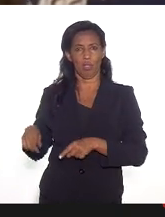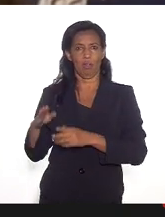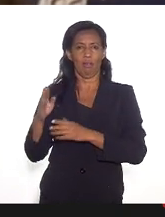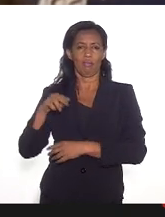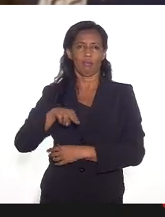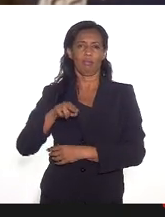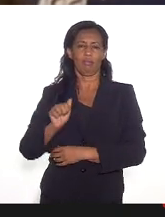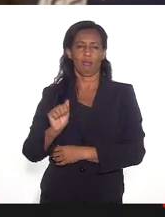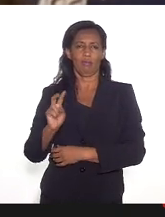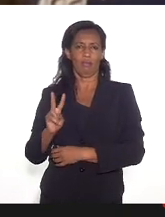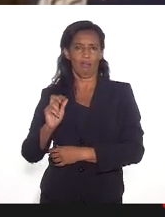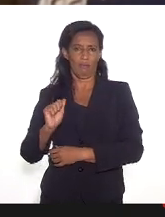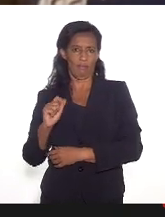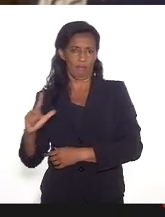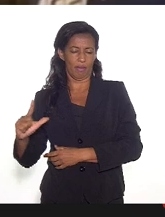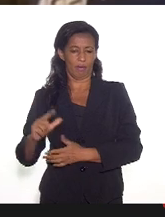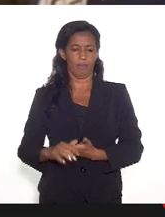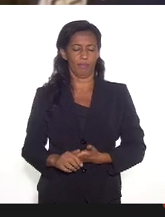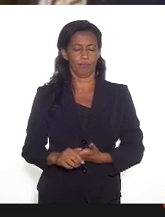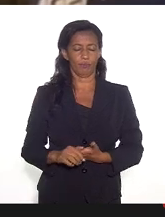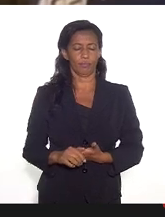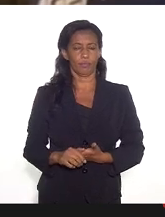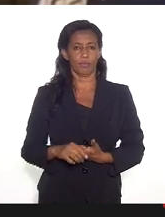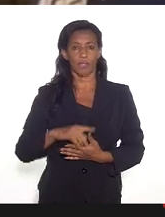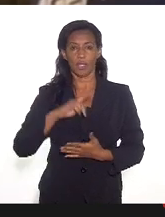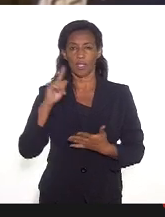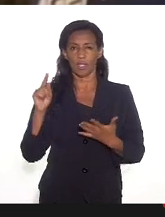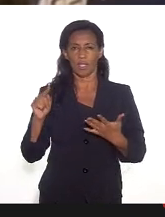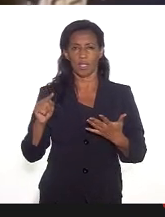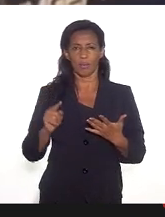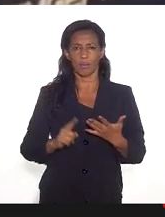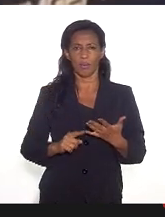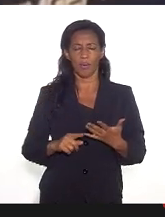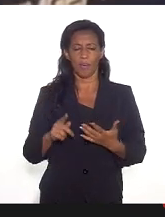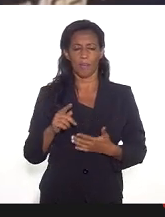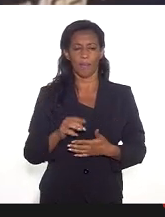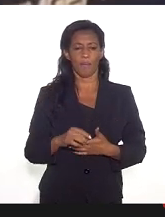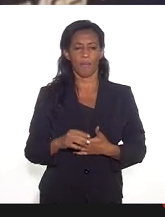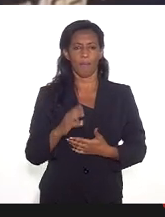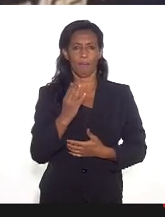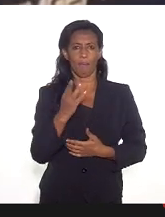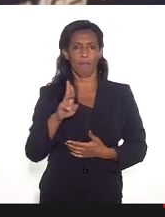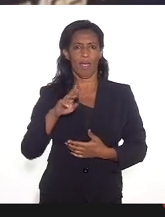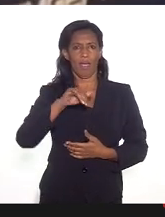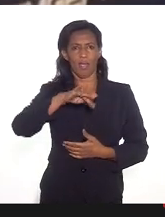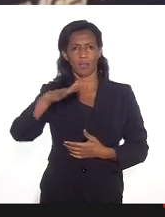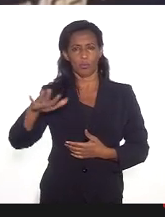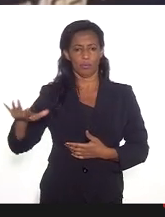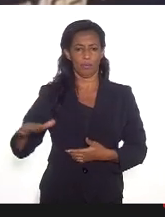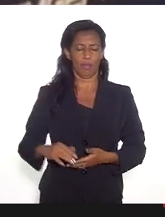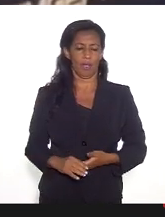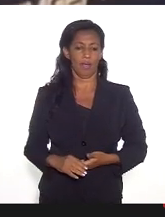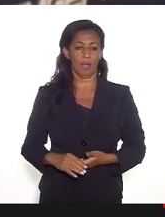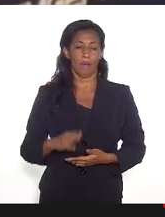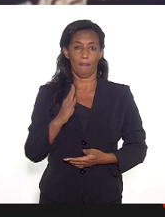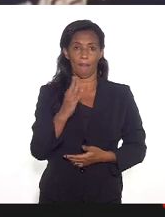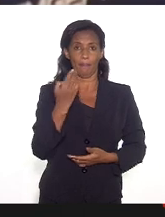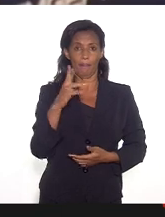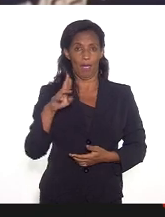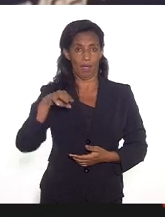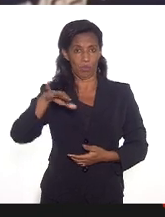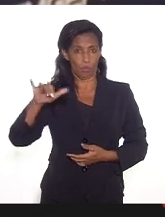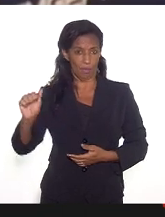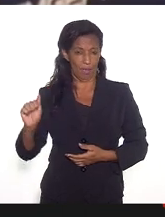o último ponto que o Dr. Mário Osório colocou, de respeito à BR do Mar. A BR do Mar, o